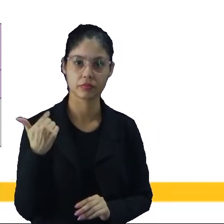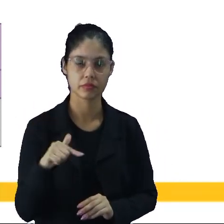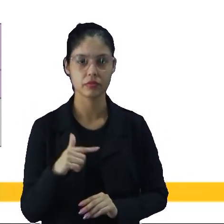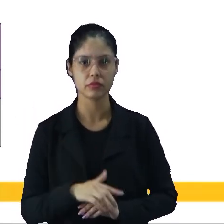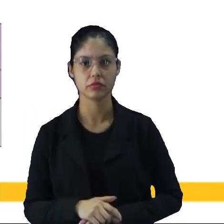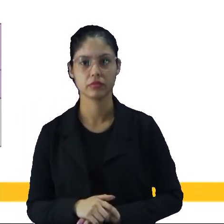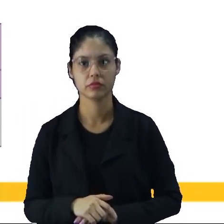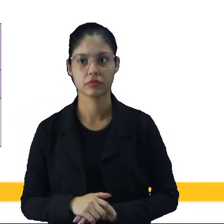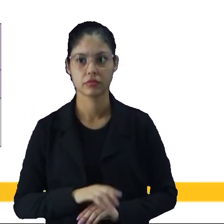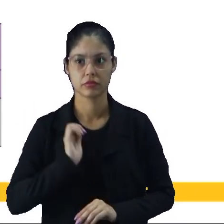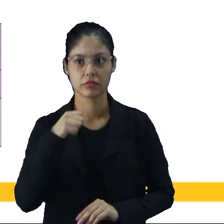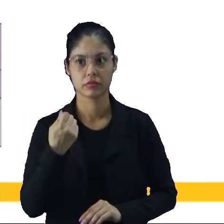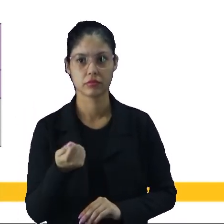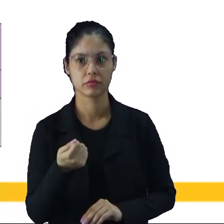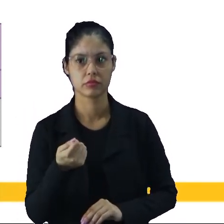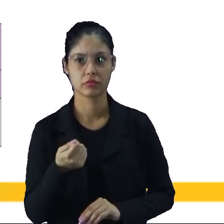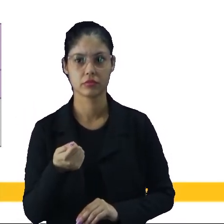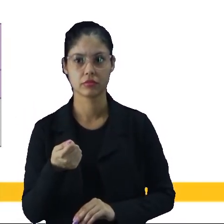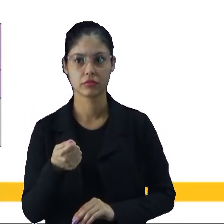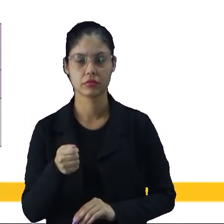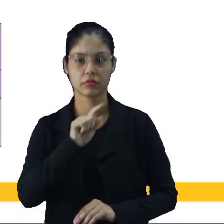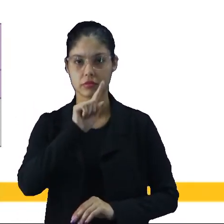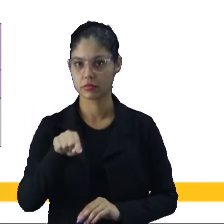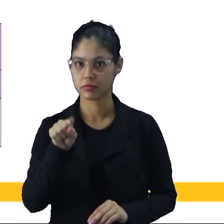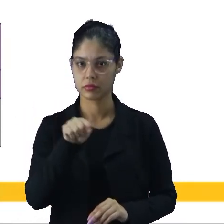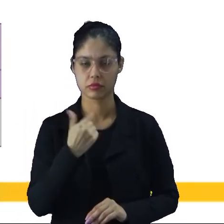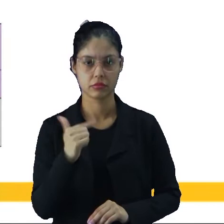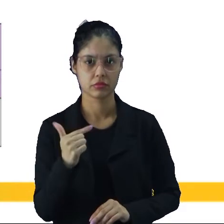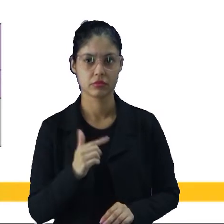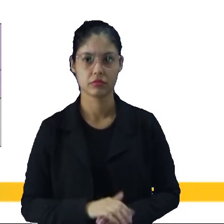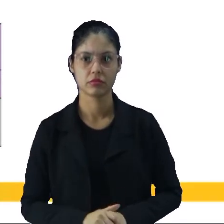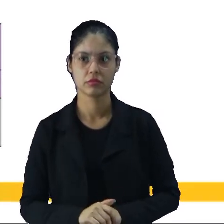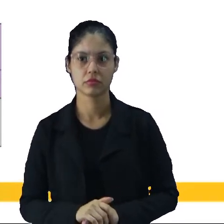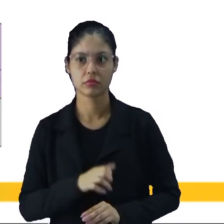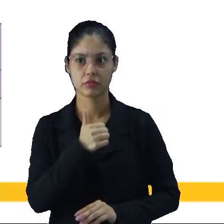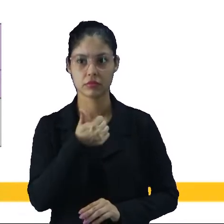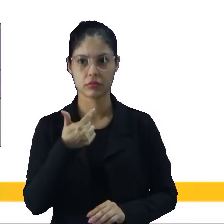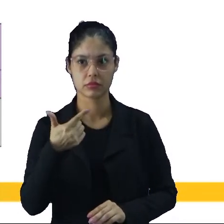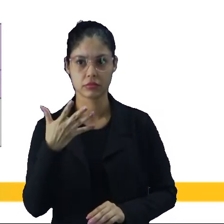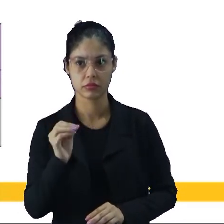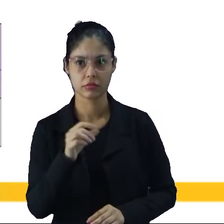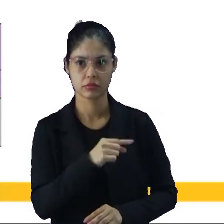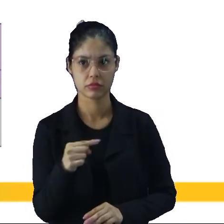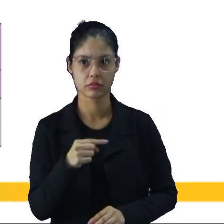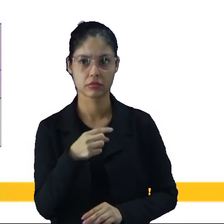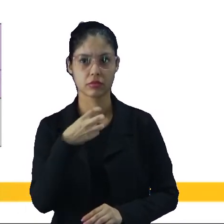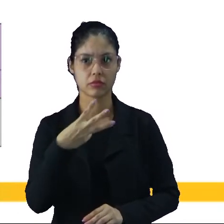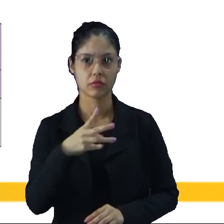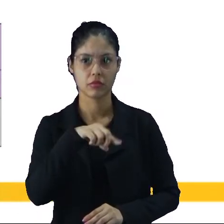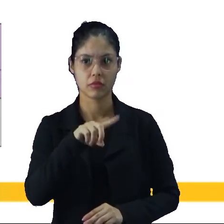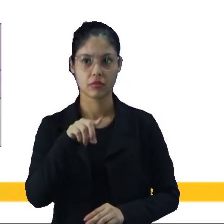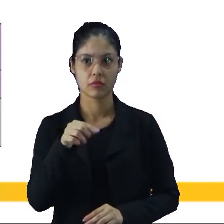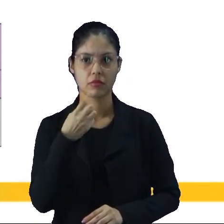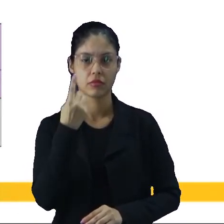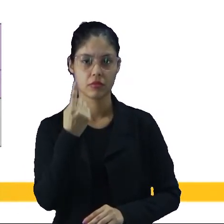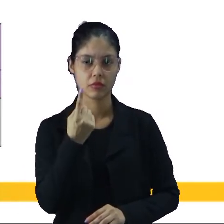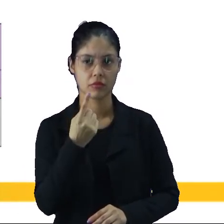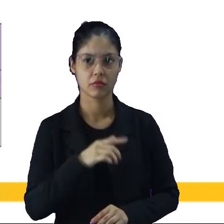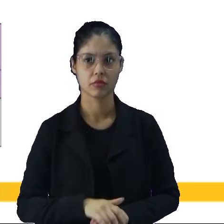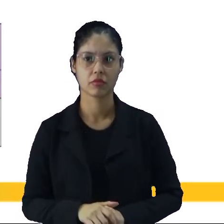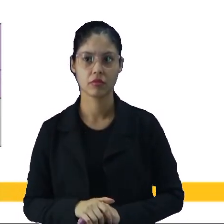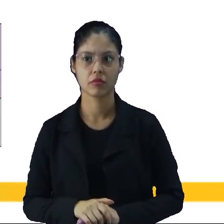existe. Esse sinal aqui quer dizer inexistente. Tangente de 120 é menos raiz de 3. Tangente de 3π sobre 4 é